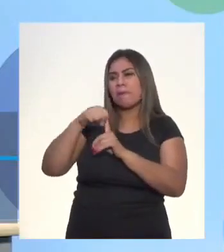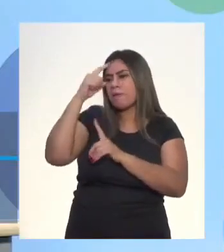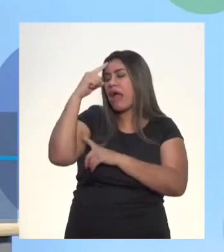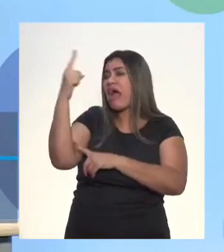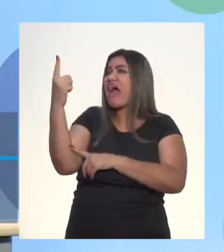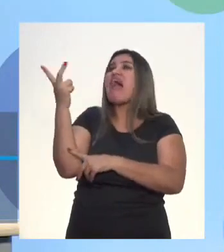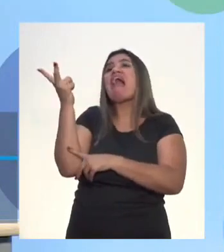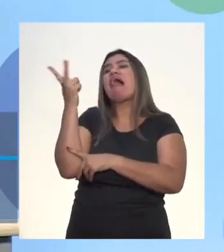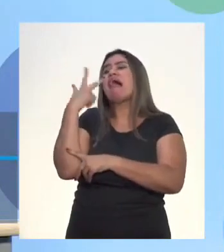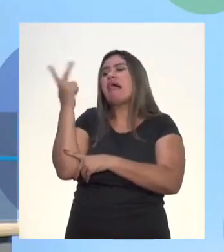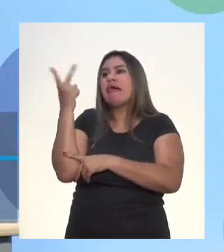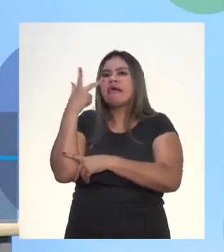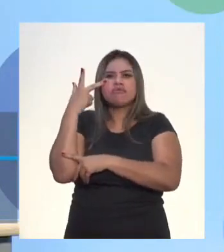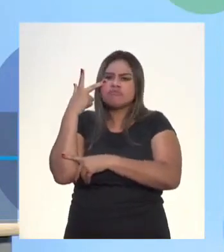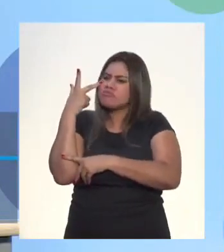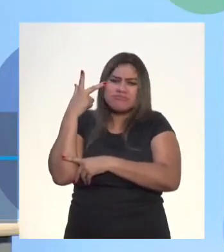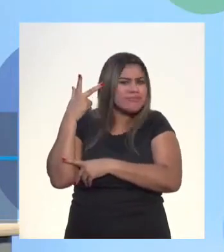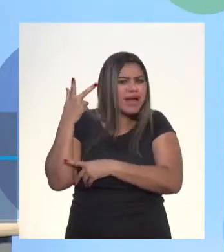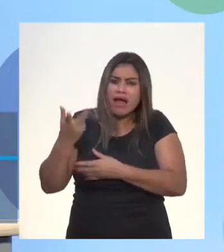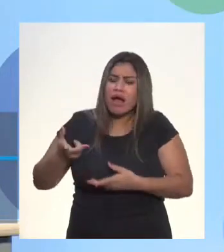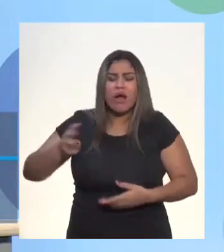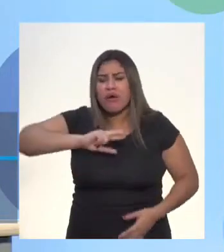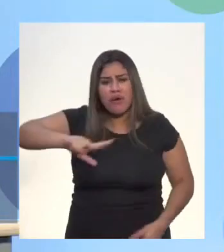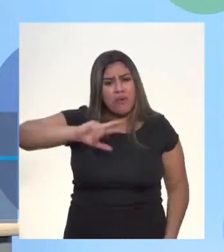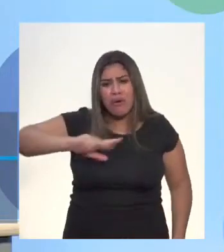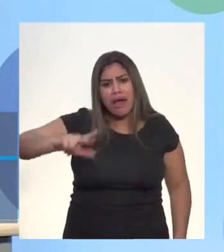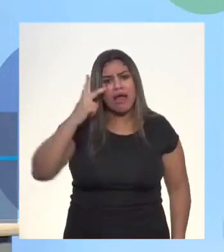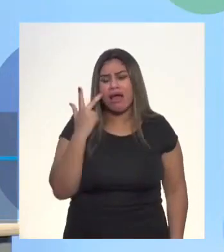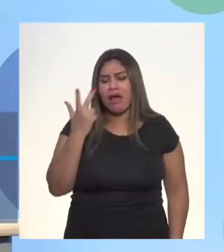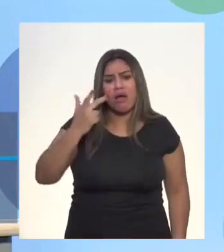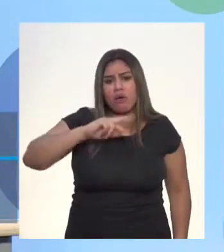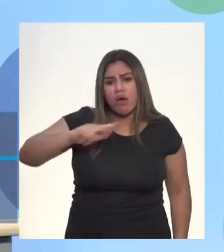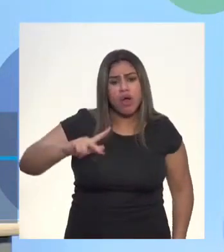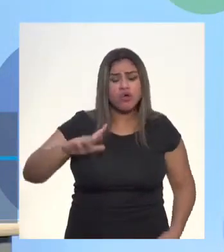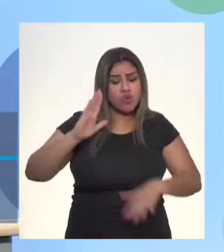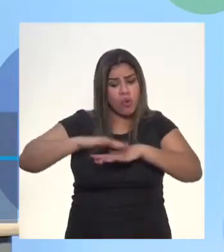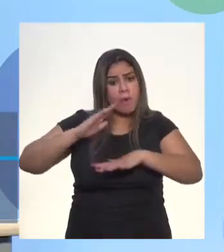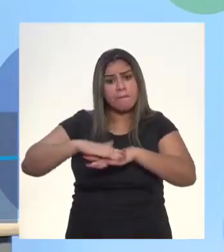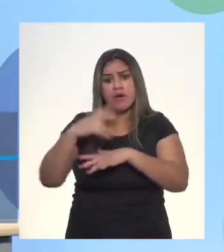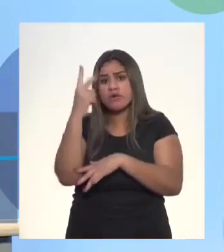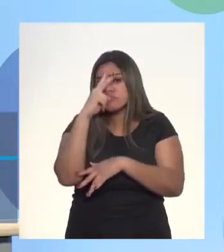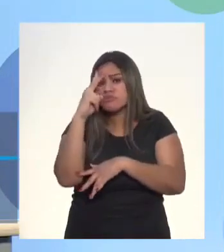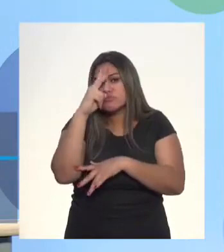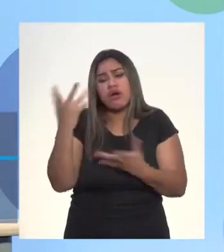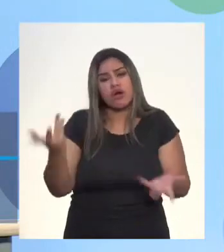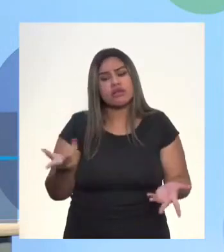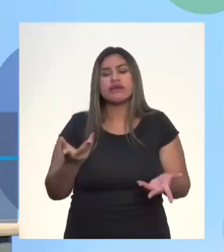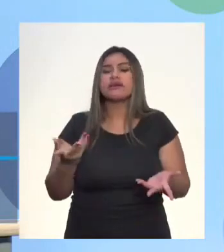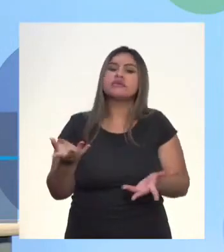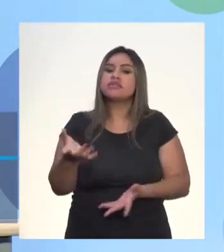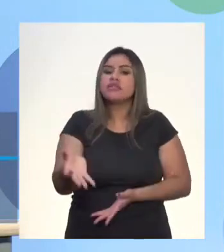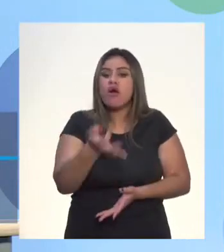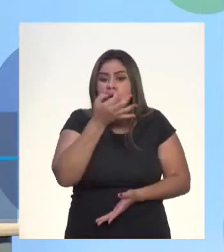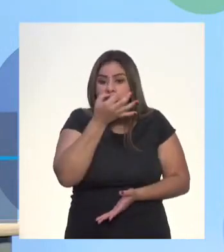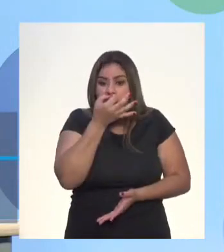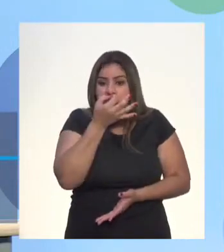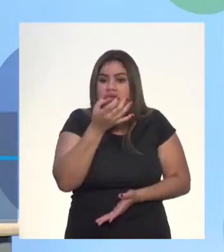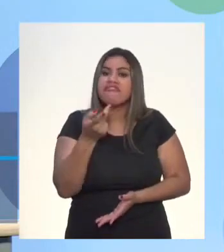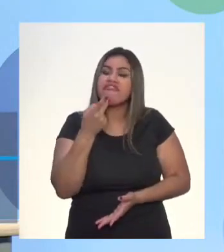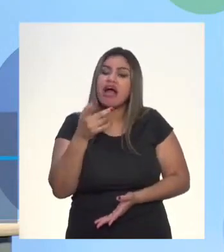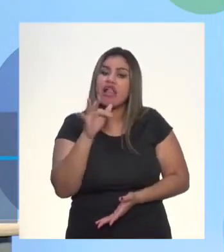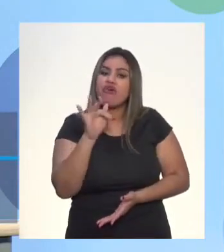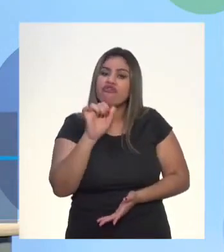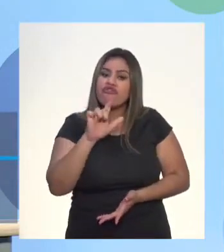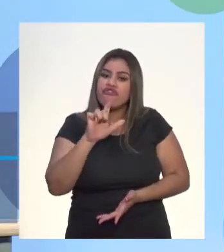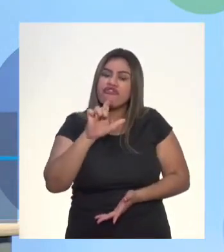dentro da sociedade é natural. Tudo é uma construção histórica. Então, quando nós falamos, né, quando a Fabi cita o Félix e diz,